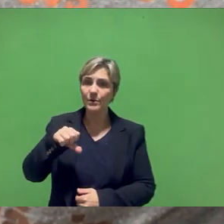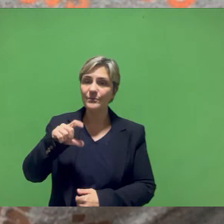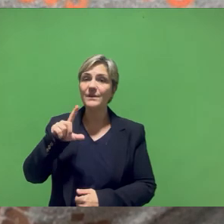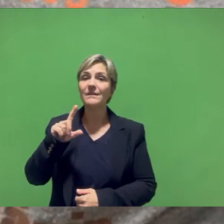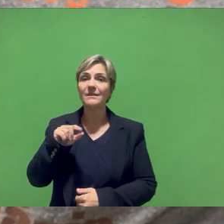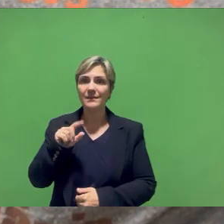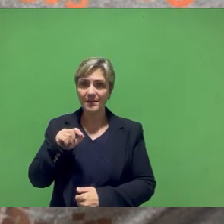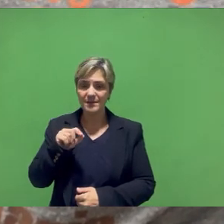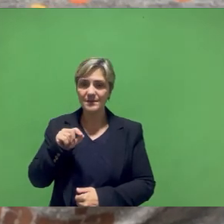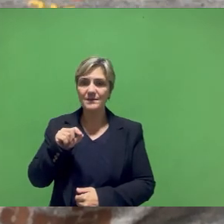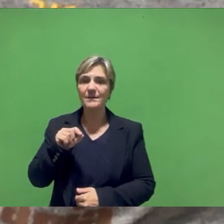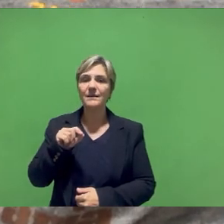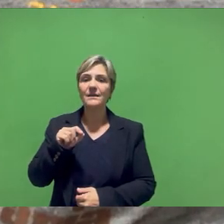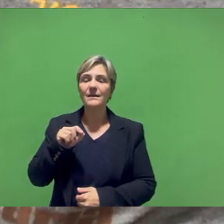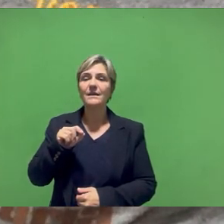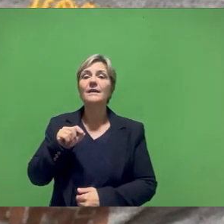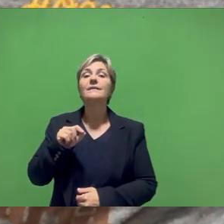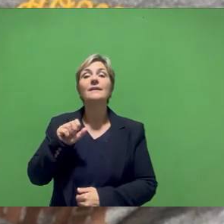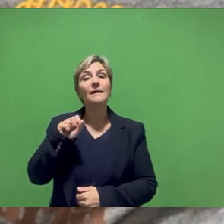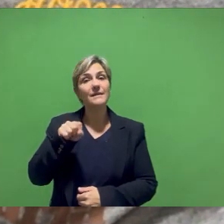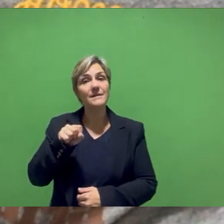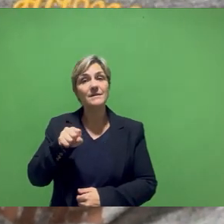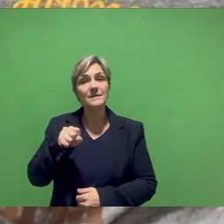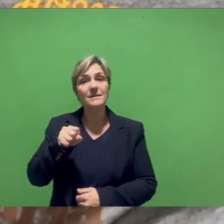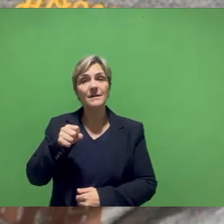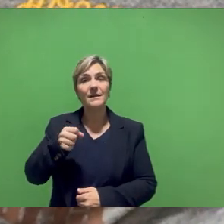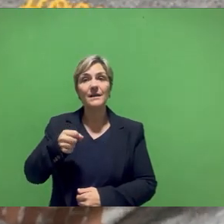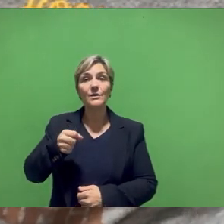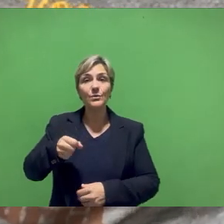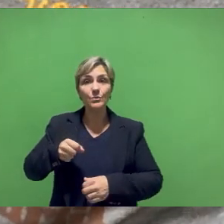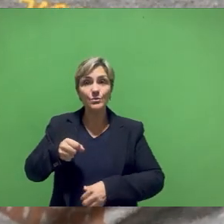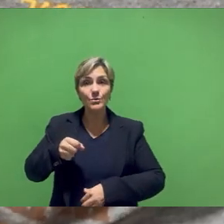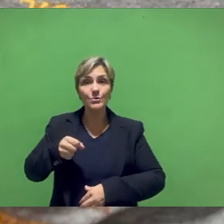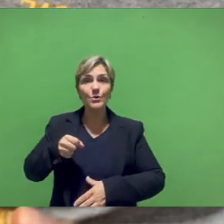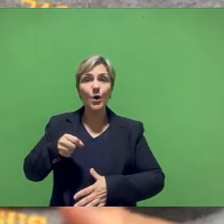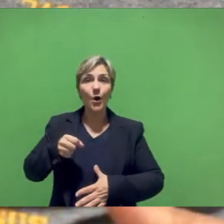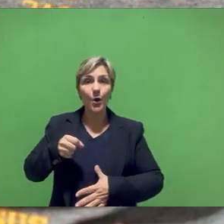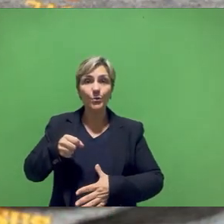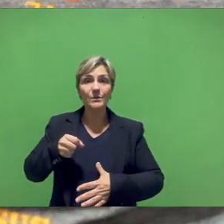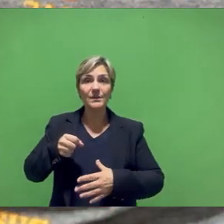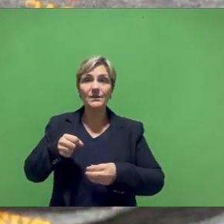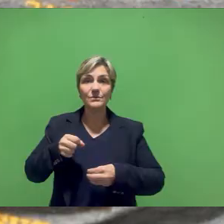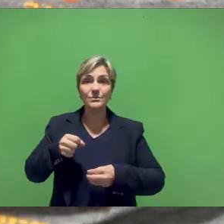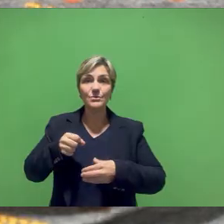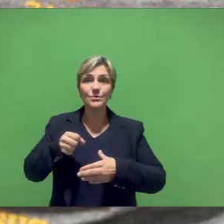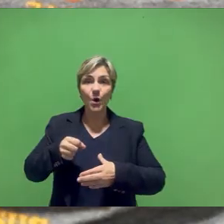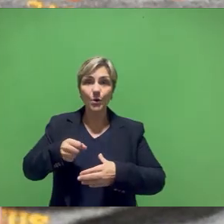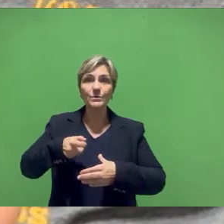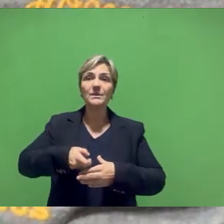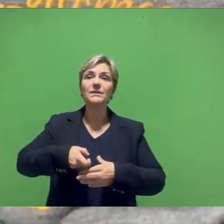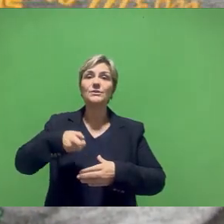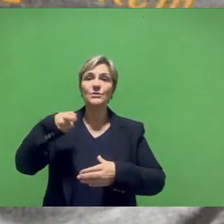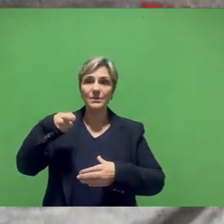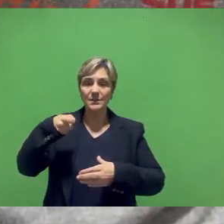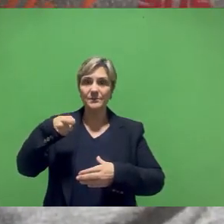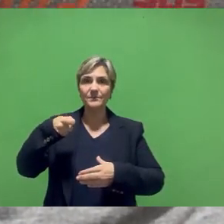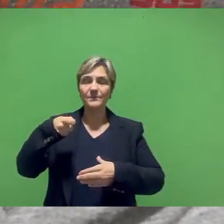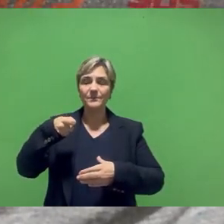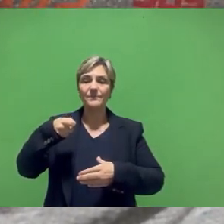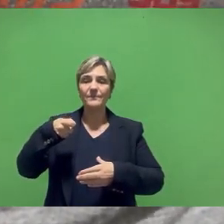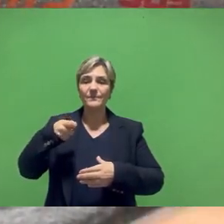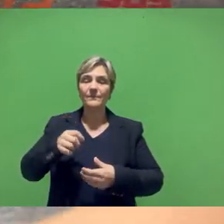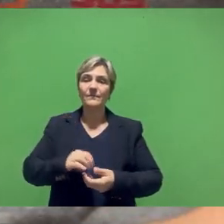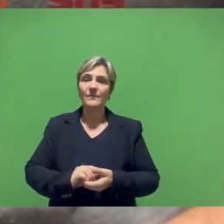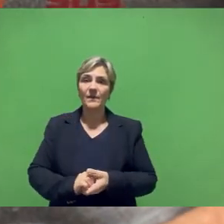8, 9, 10. E aí, desfaz a prega primeiro e depois tira,